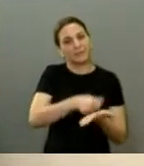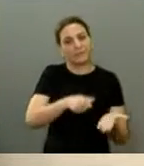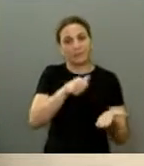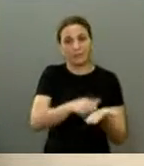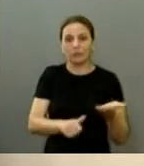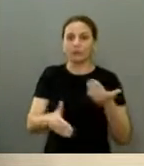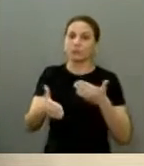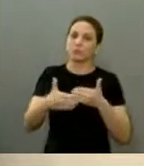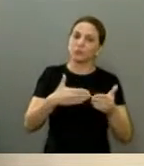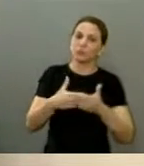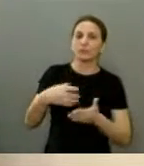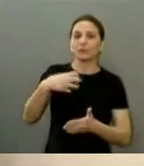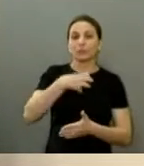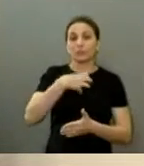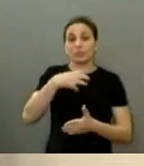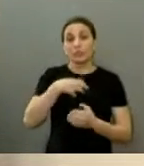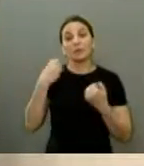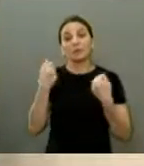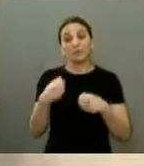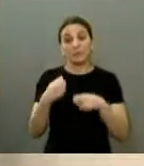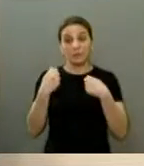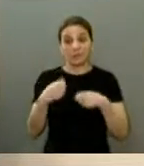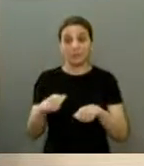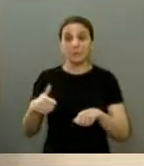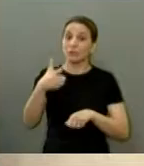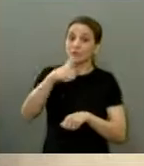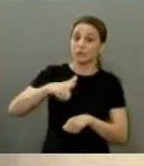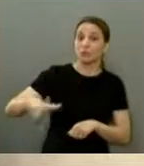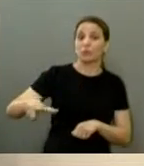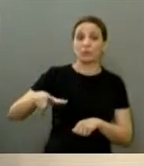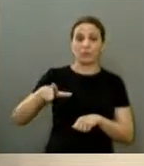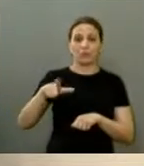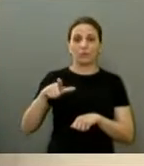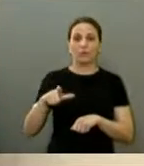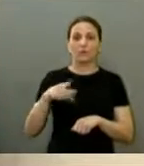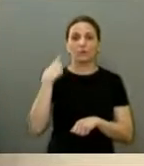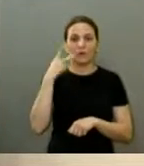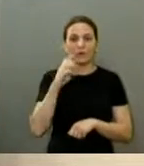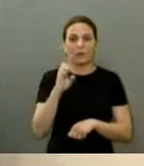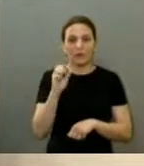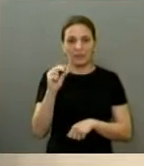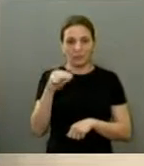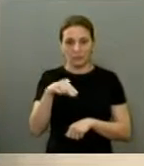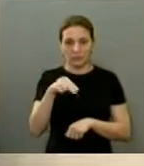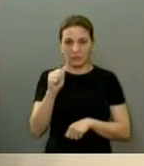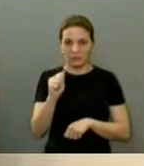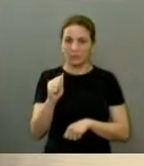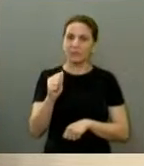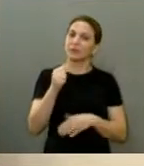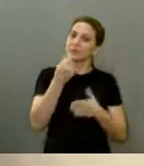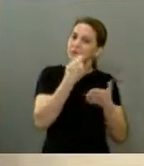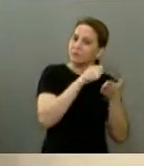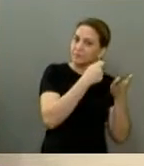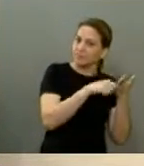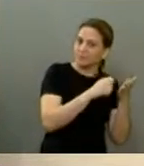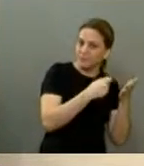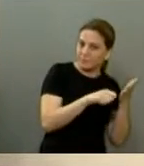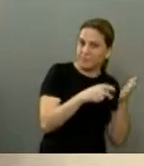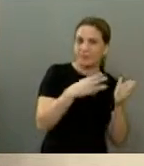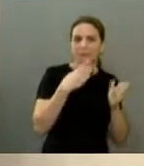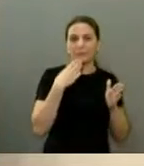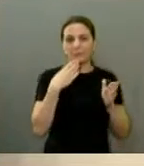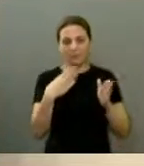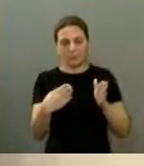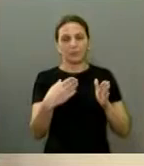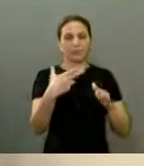maneira merece mesmo. Também mais uma vez parabenizo a vereadora Edna, está passando um ofício aqui solicitando